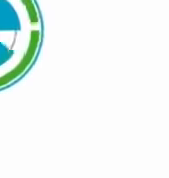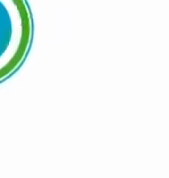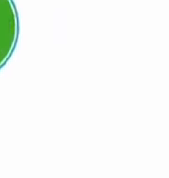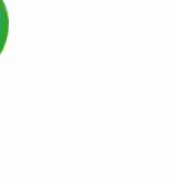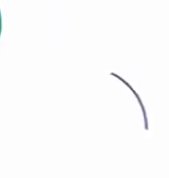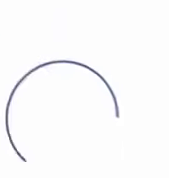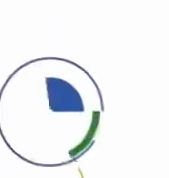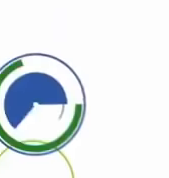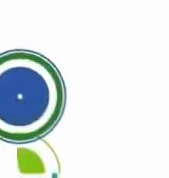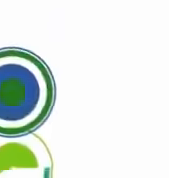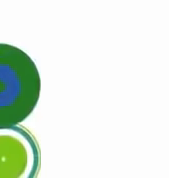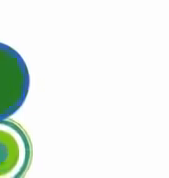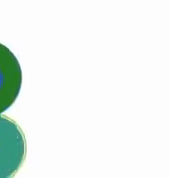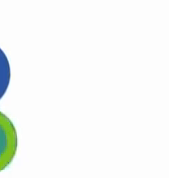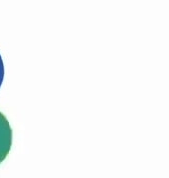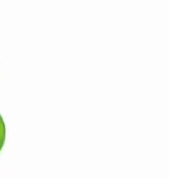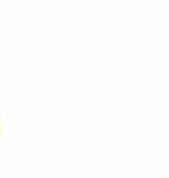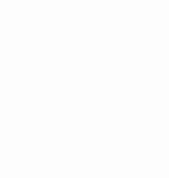E aí